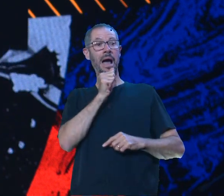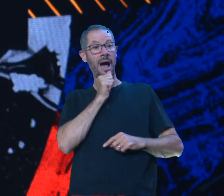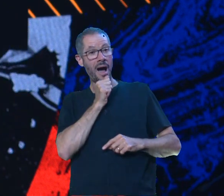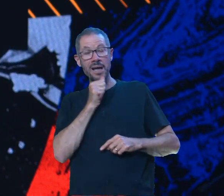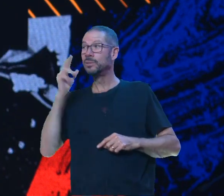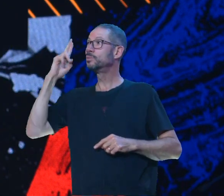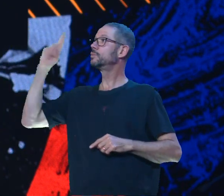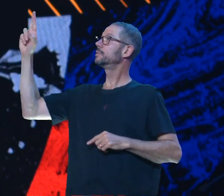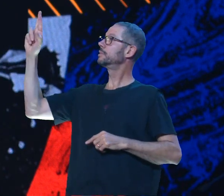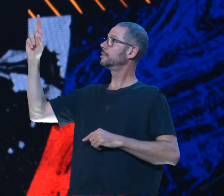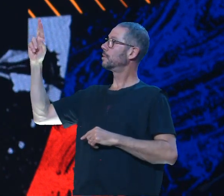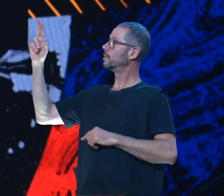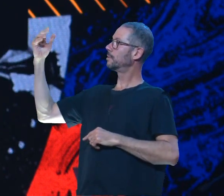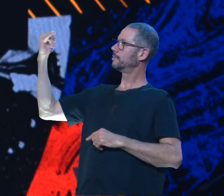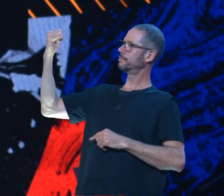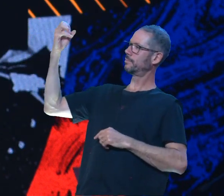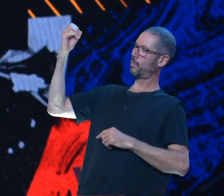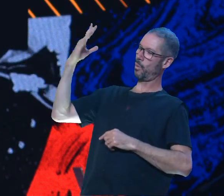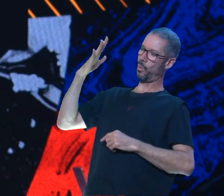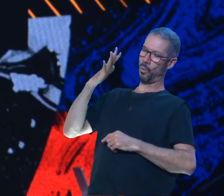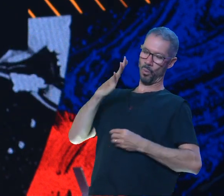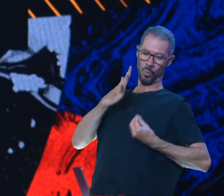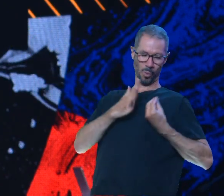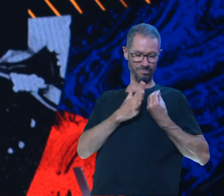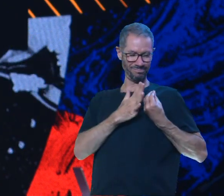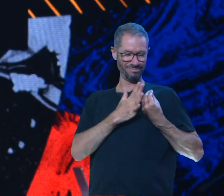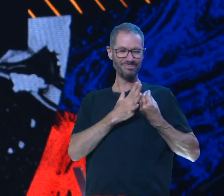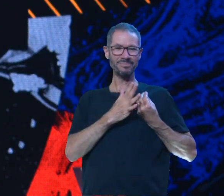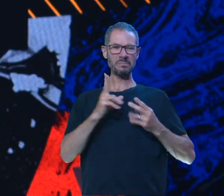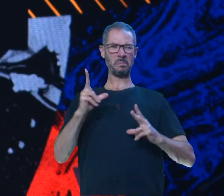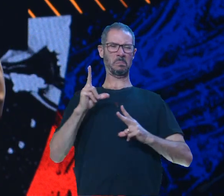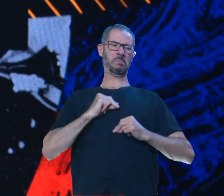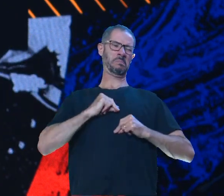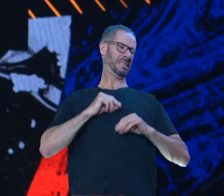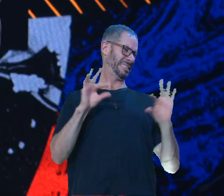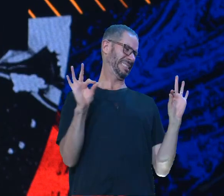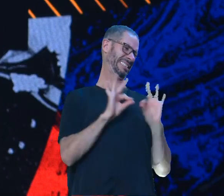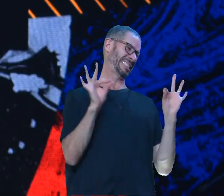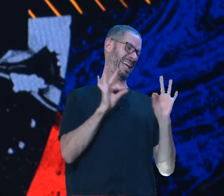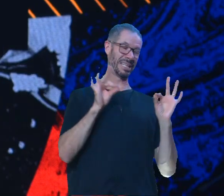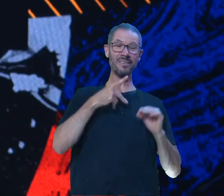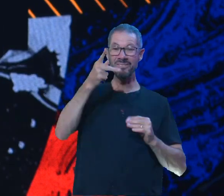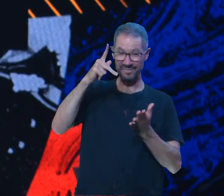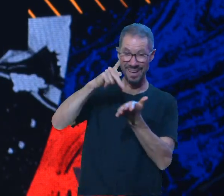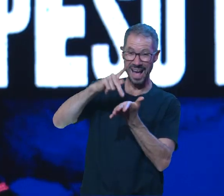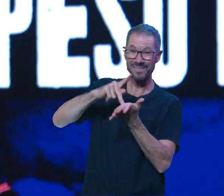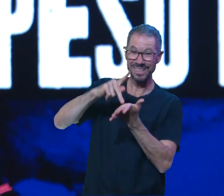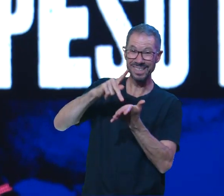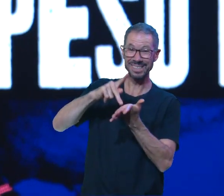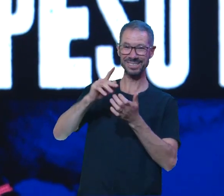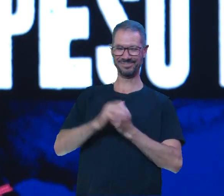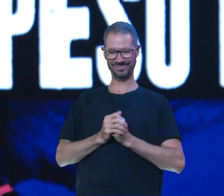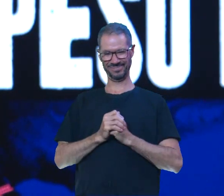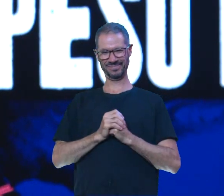o Senhor nos exalta de alguma forma. Nós não merecemos nada. Para falar bem a verdade aqui, eu e